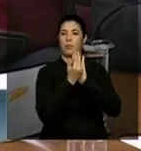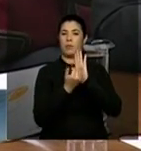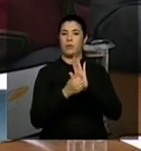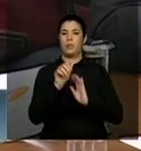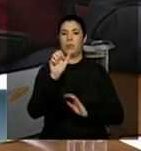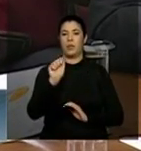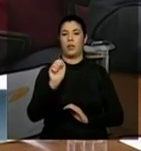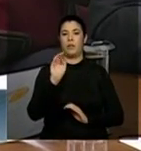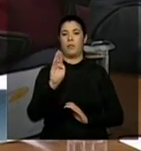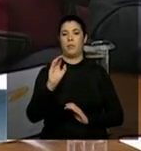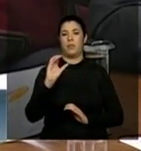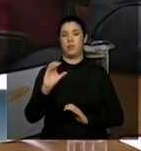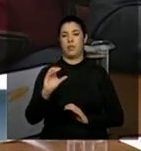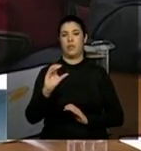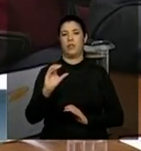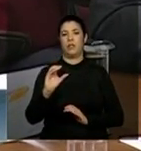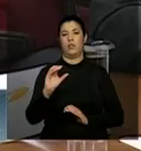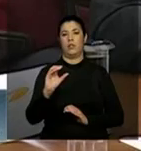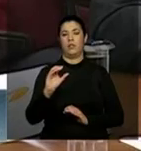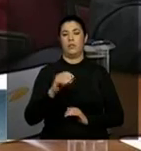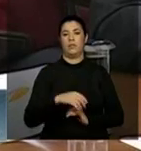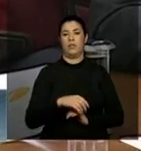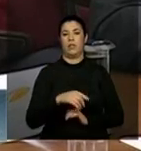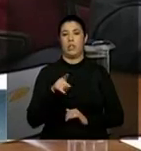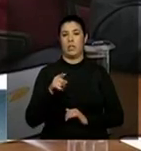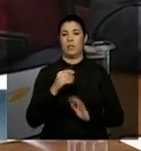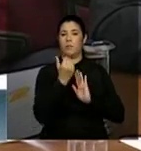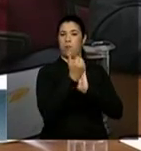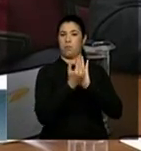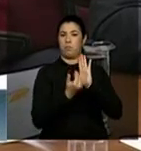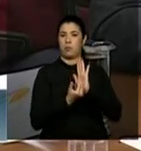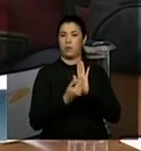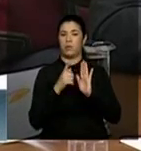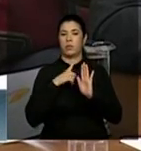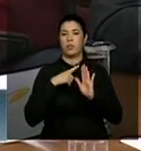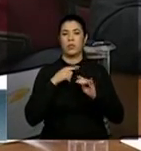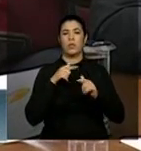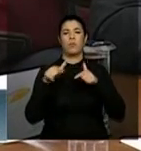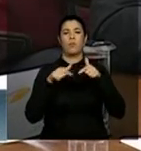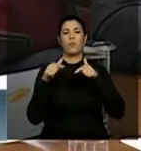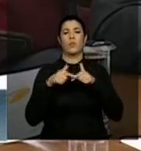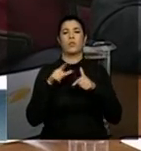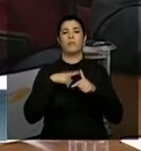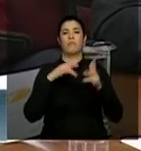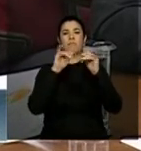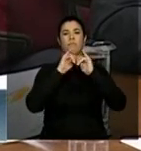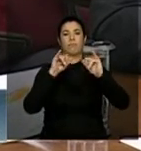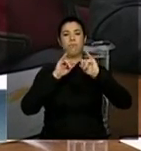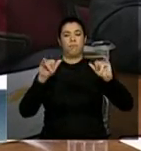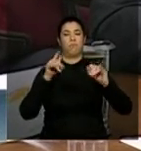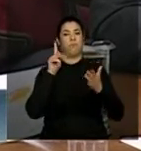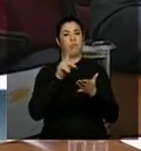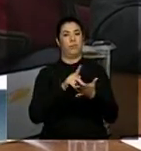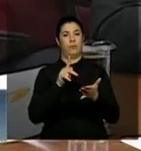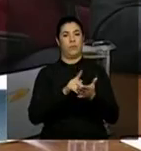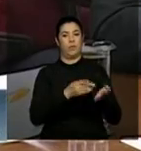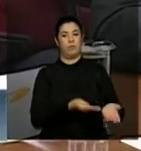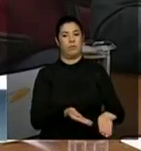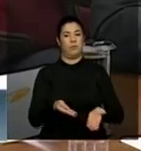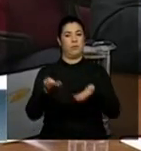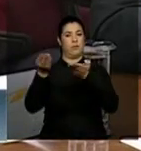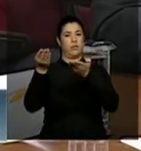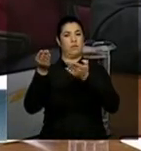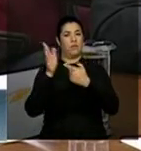A evolução do programa ABC foi em função de que nós tínhamos esses dados para, na verdade, levar